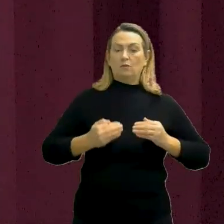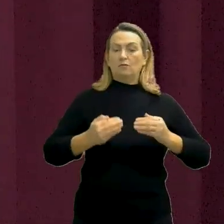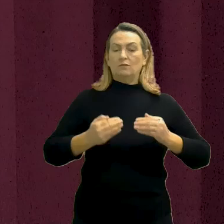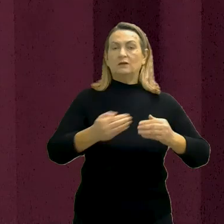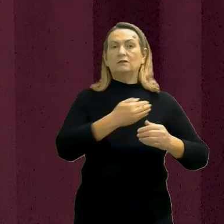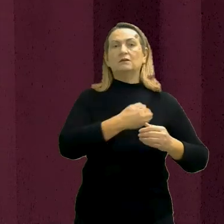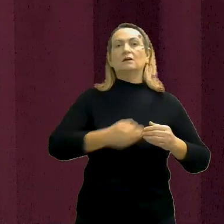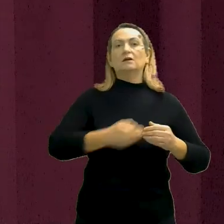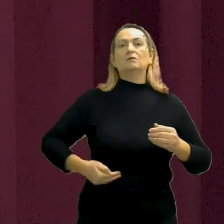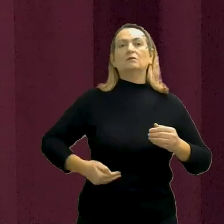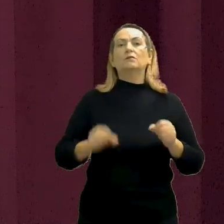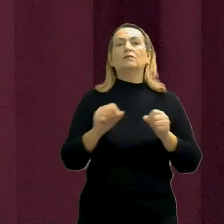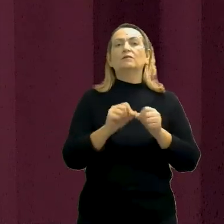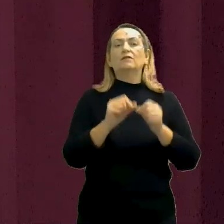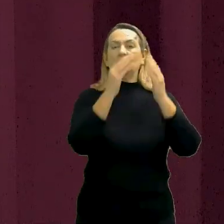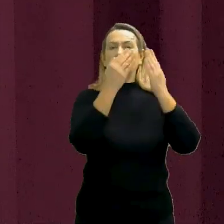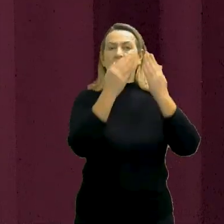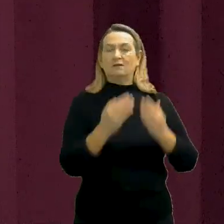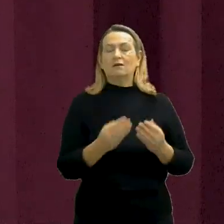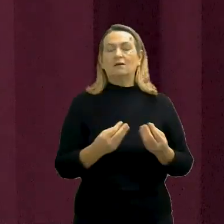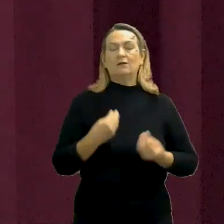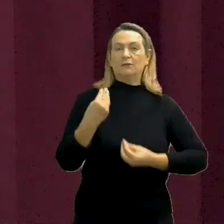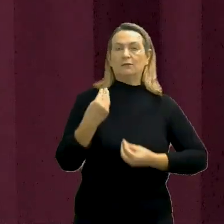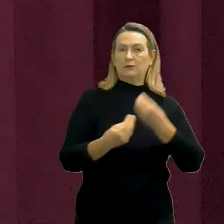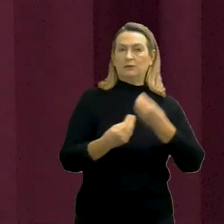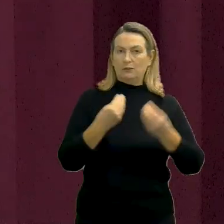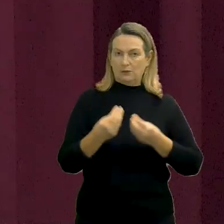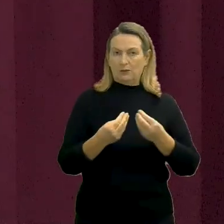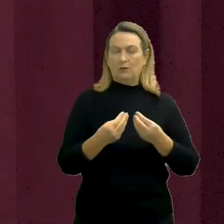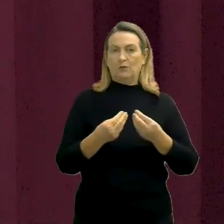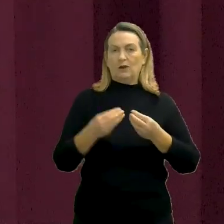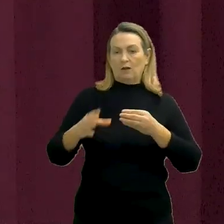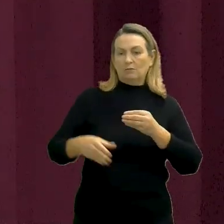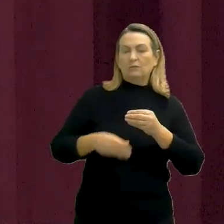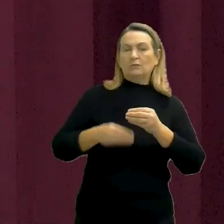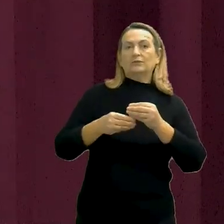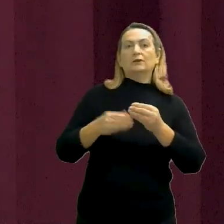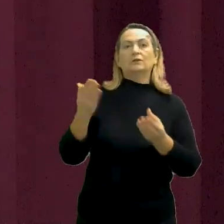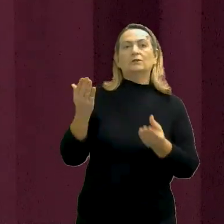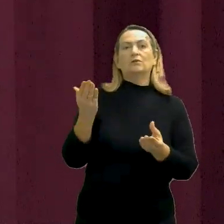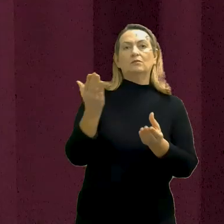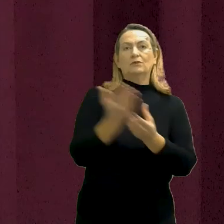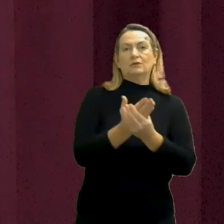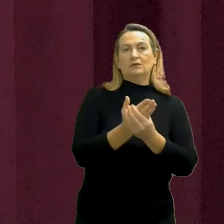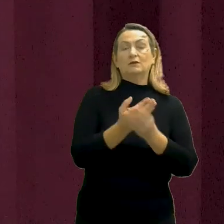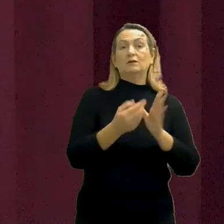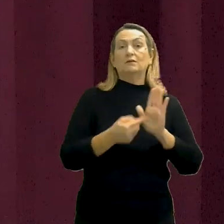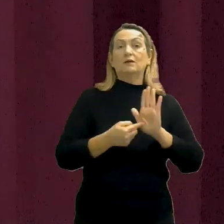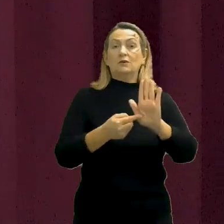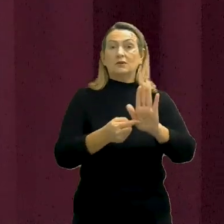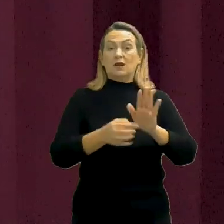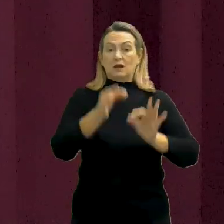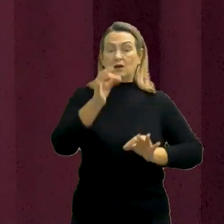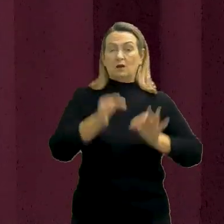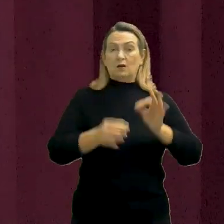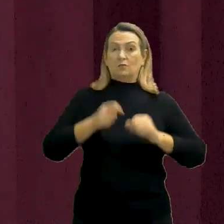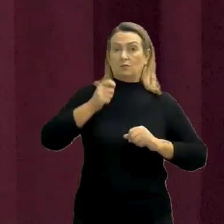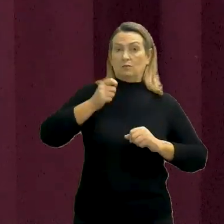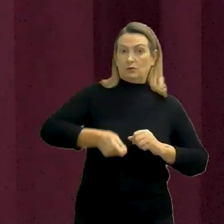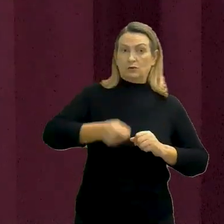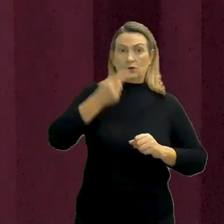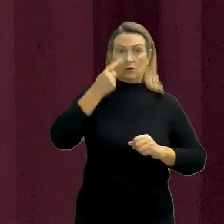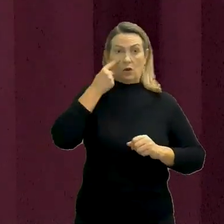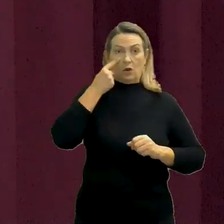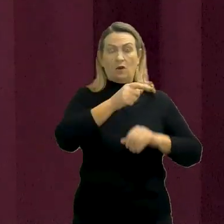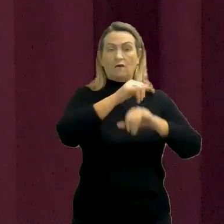junta esse esse laudo praticamente no processo para verificar e para mostrar pro juiz que aquela informação lá que